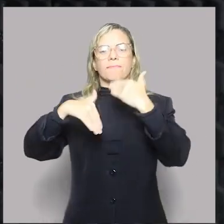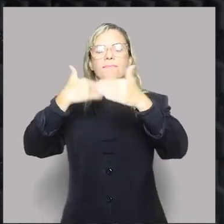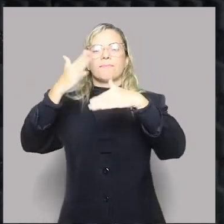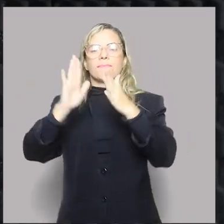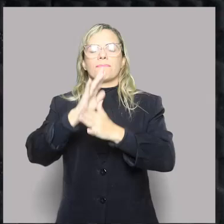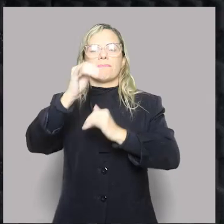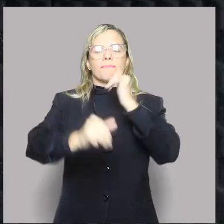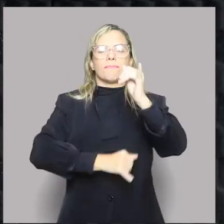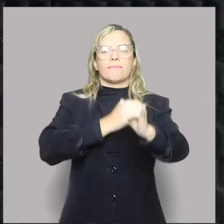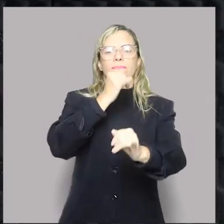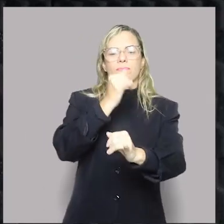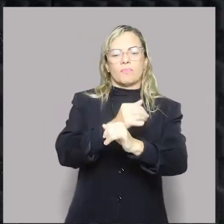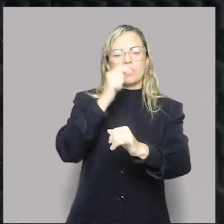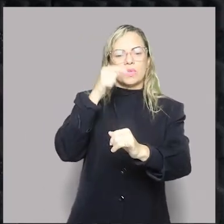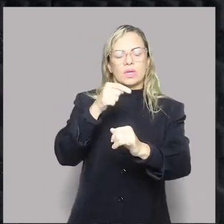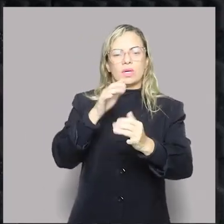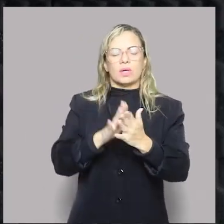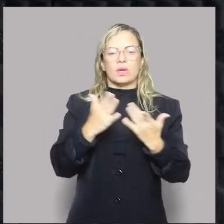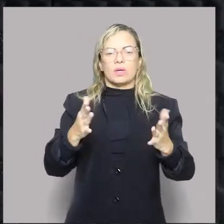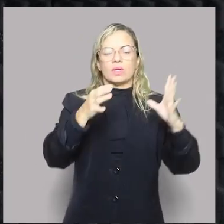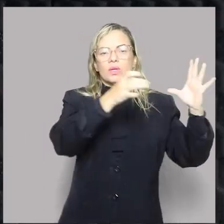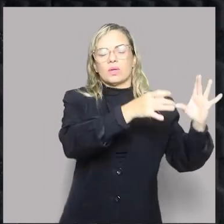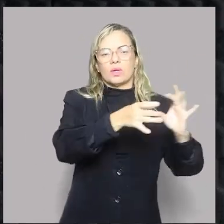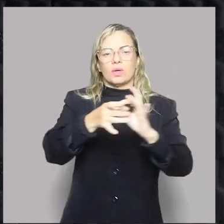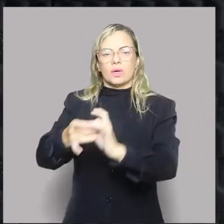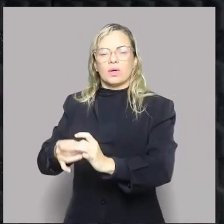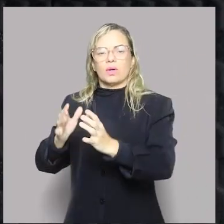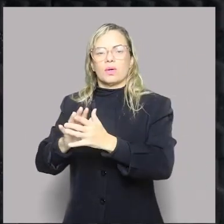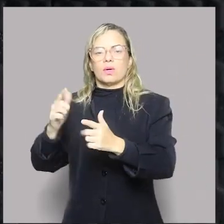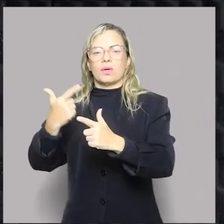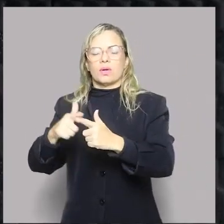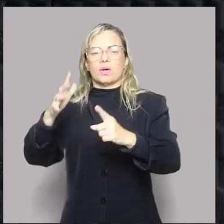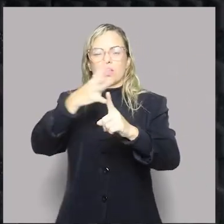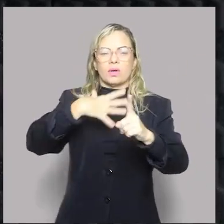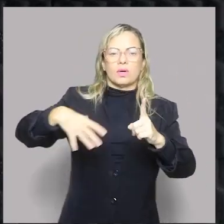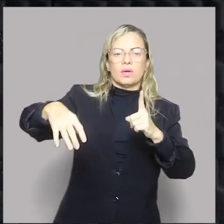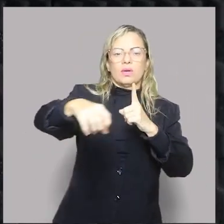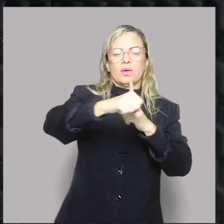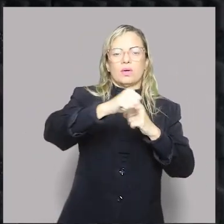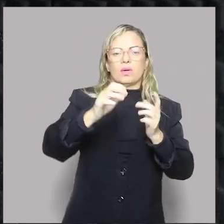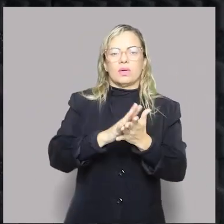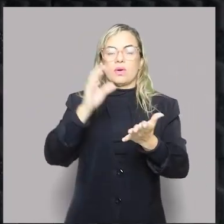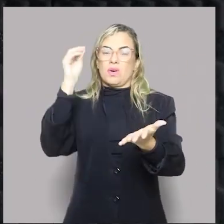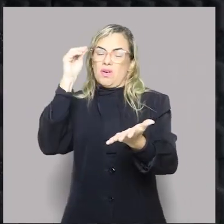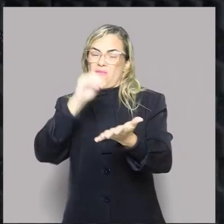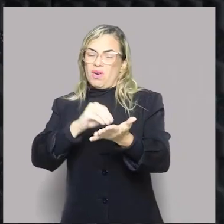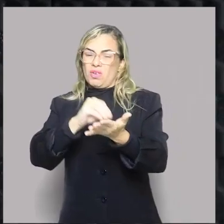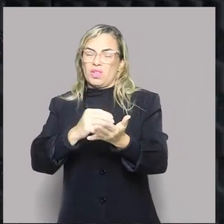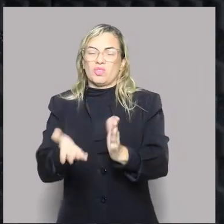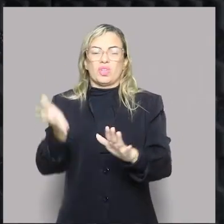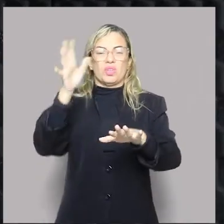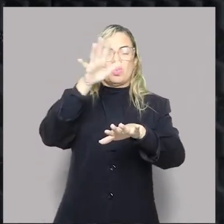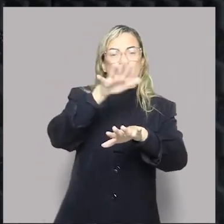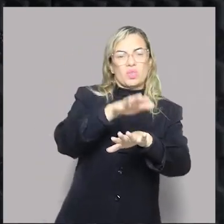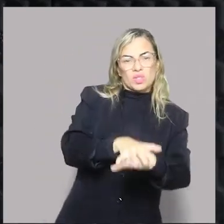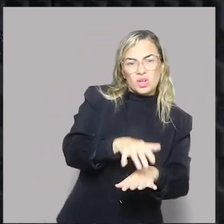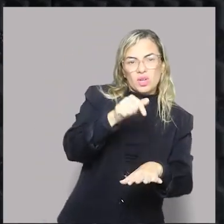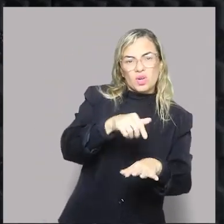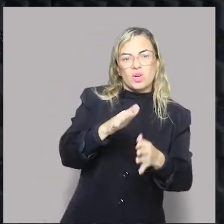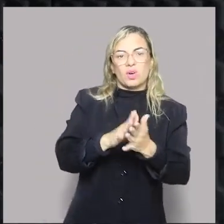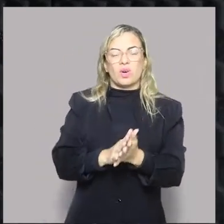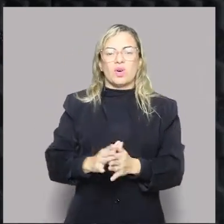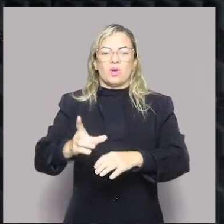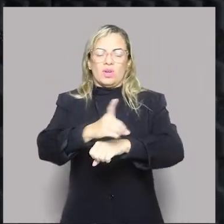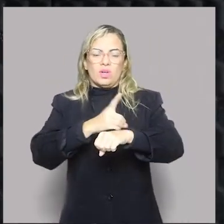das telecomunicações. Nas aulas anteriores, nós já havíamos visto o significado do que